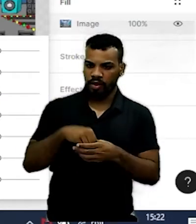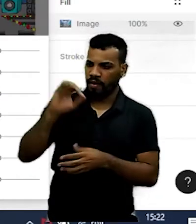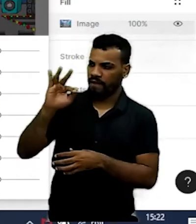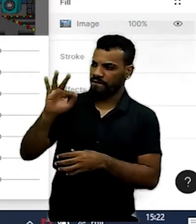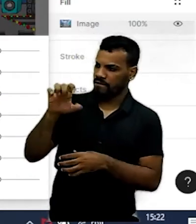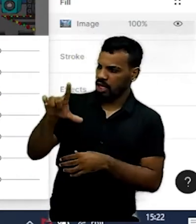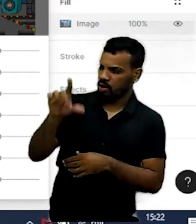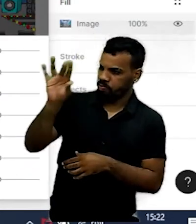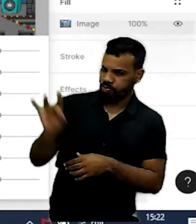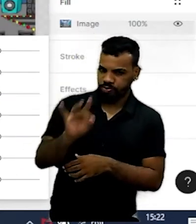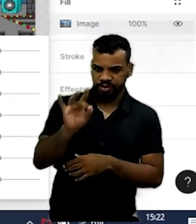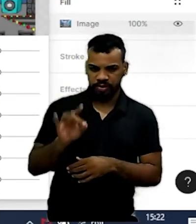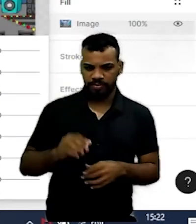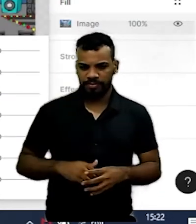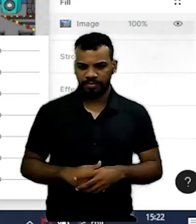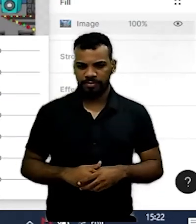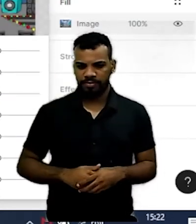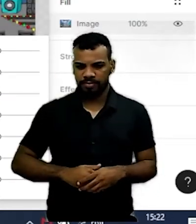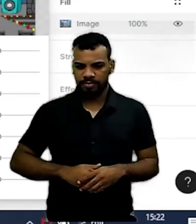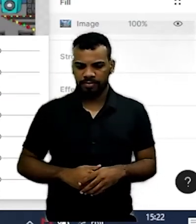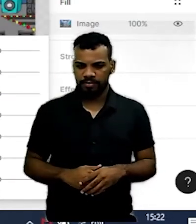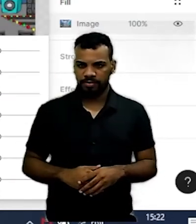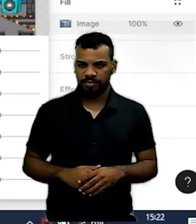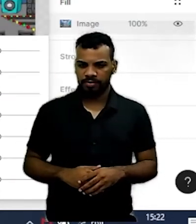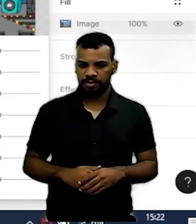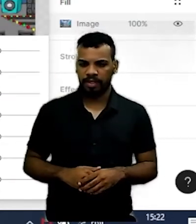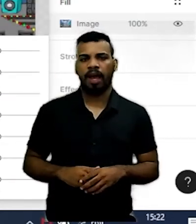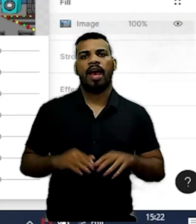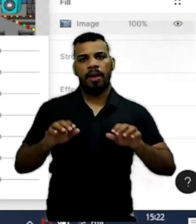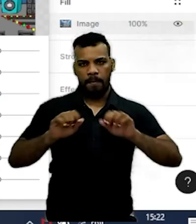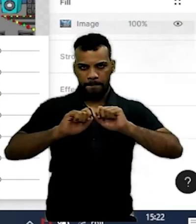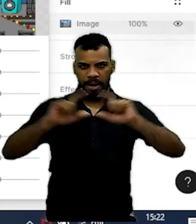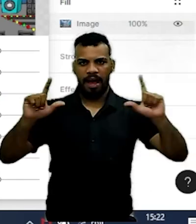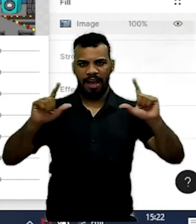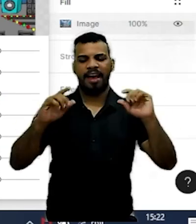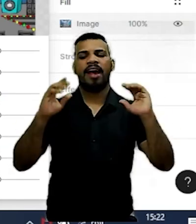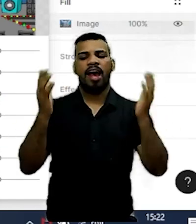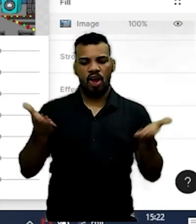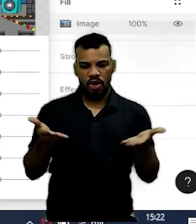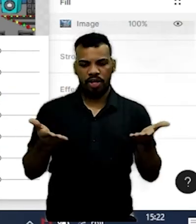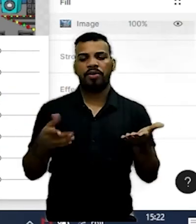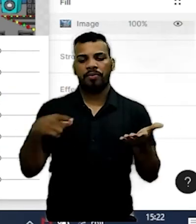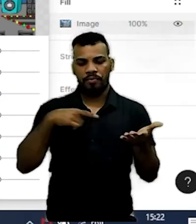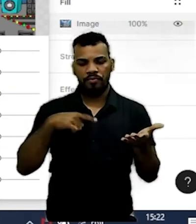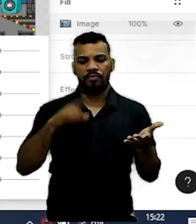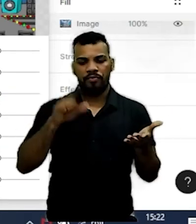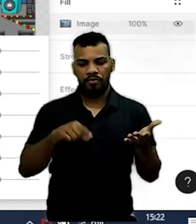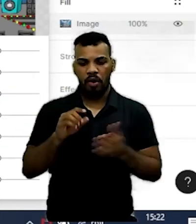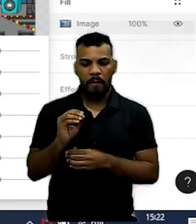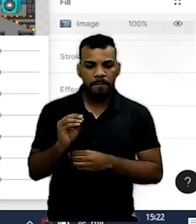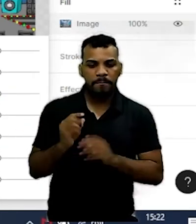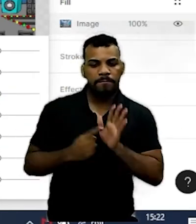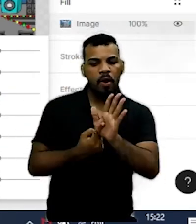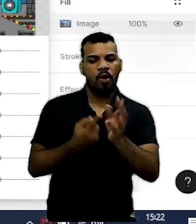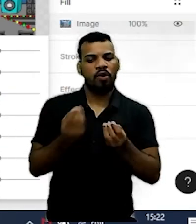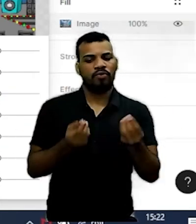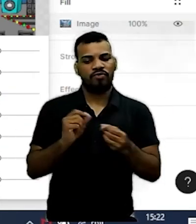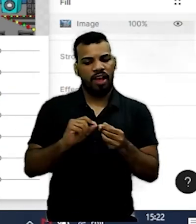Crop. Minha imagem apareceu, então eu posso ajustar ela como eu queira.